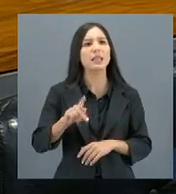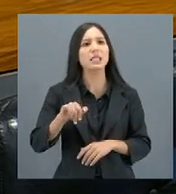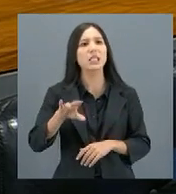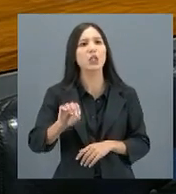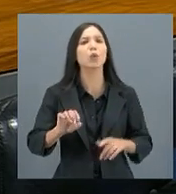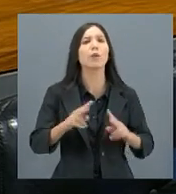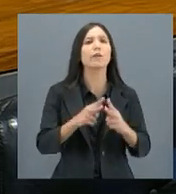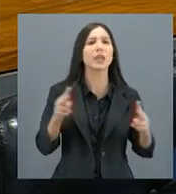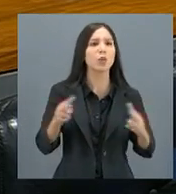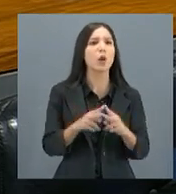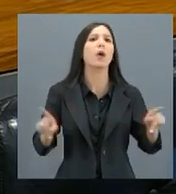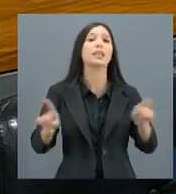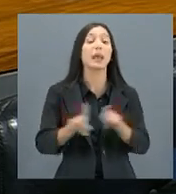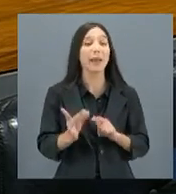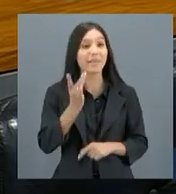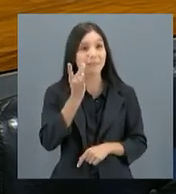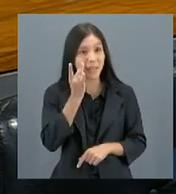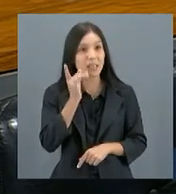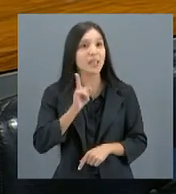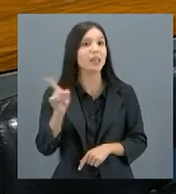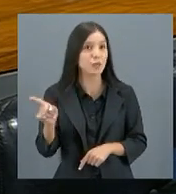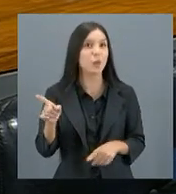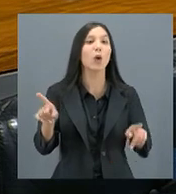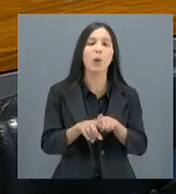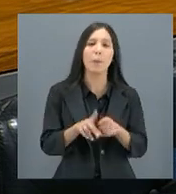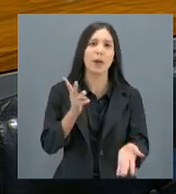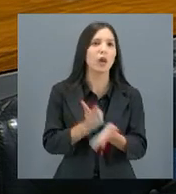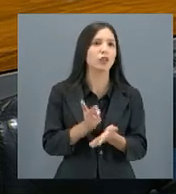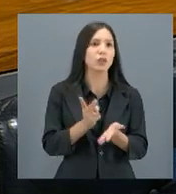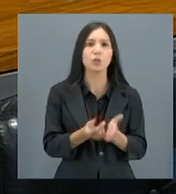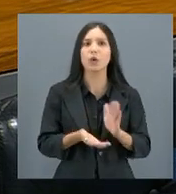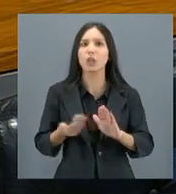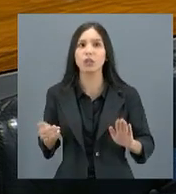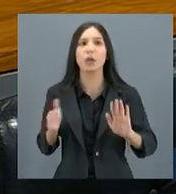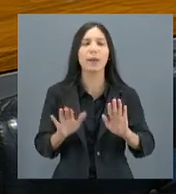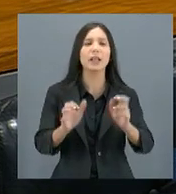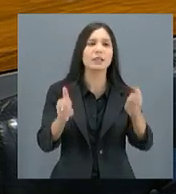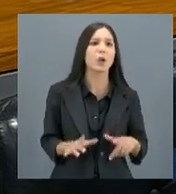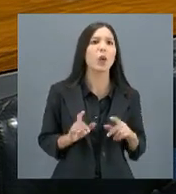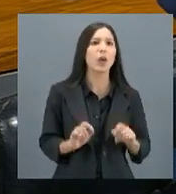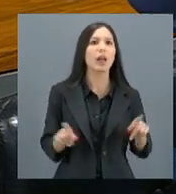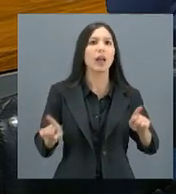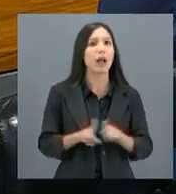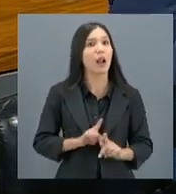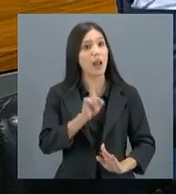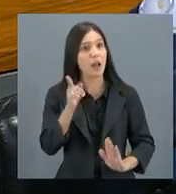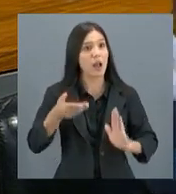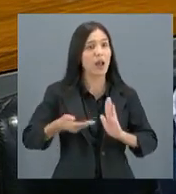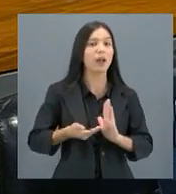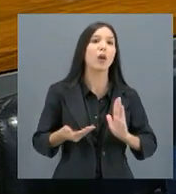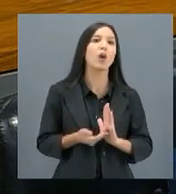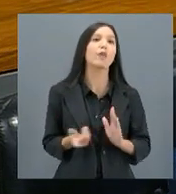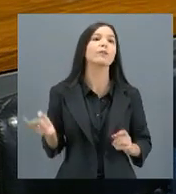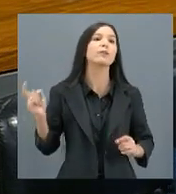tirando o cassino físico, esse aí foi mantido fora, mas a Câmara colocou de volta